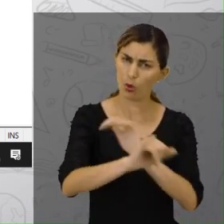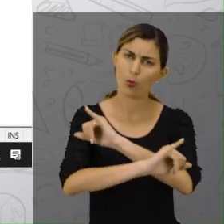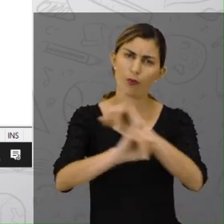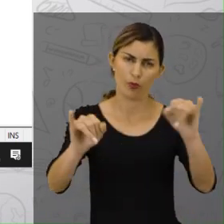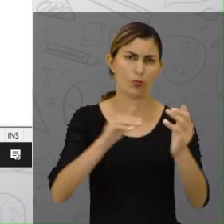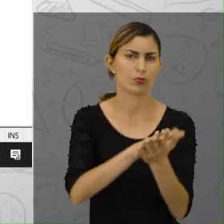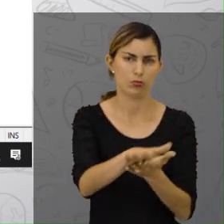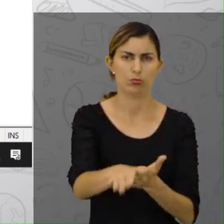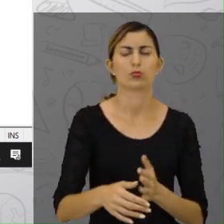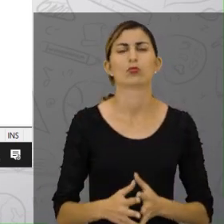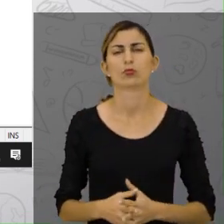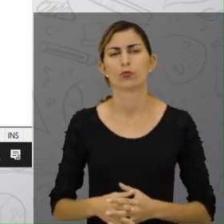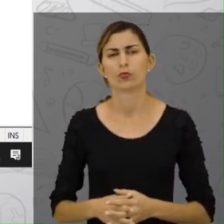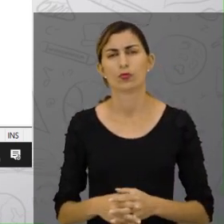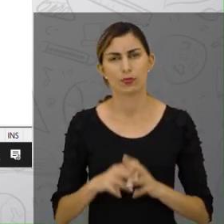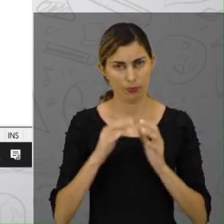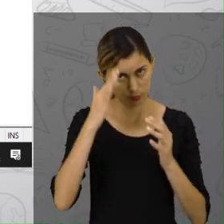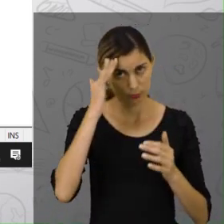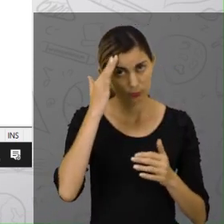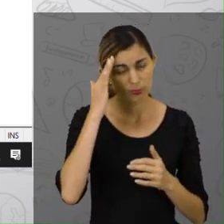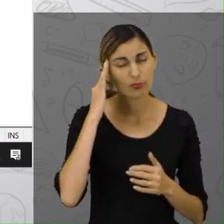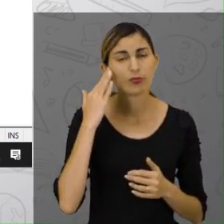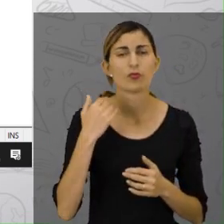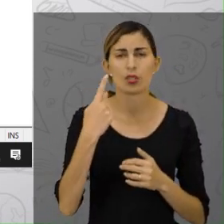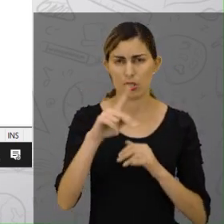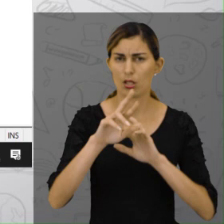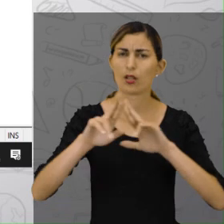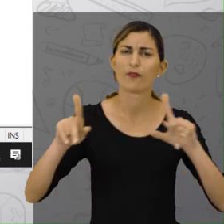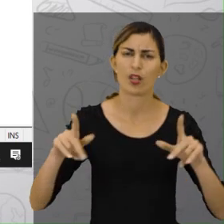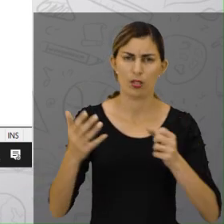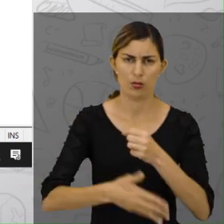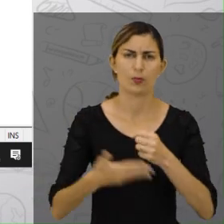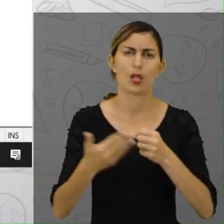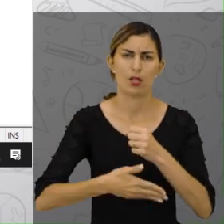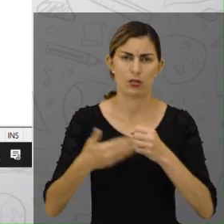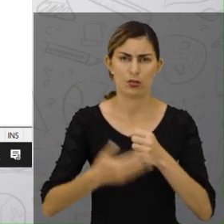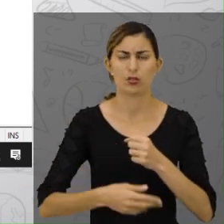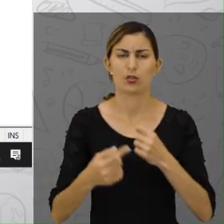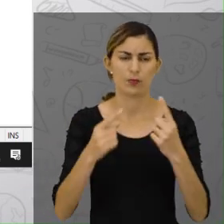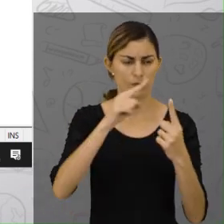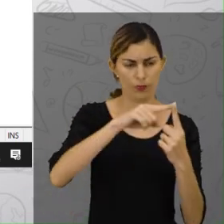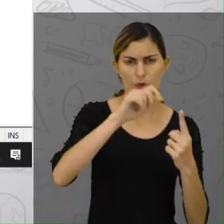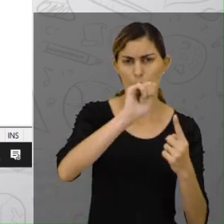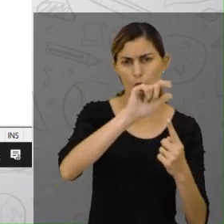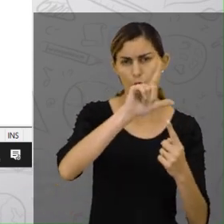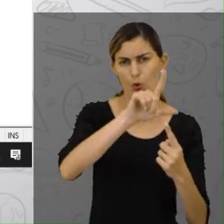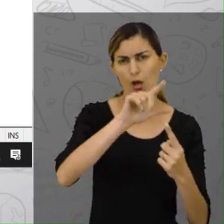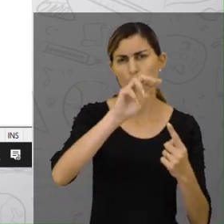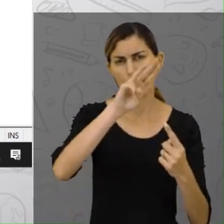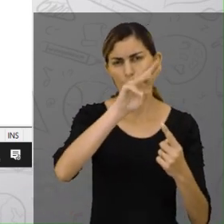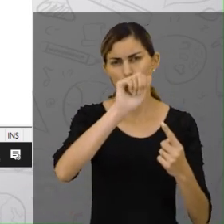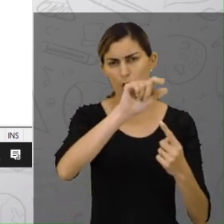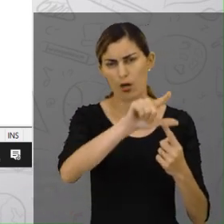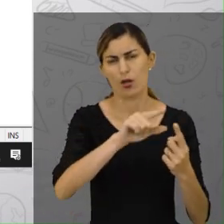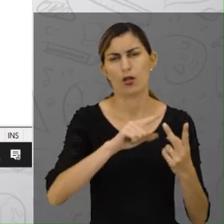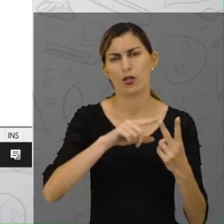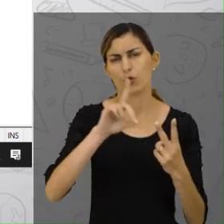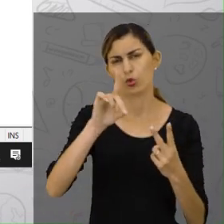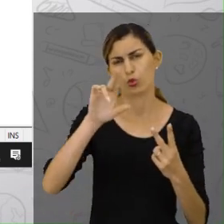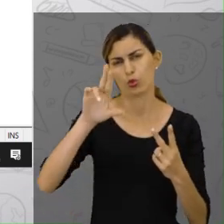essa informação. Entendeu? Essa é a diferença básica entre o while e o do while.